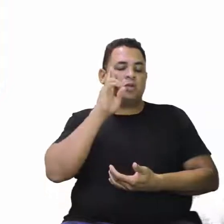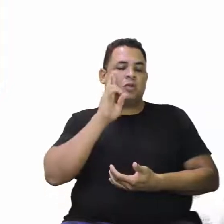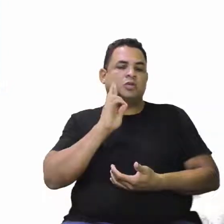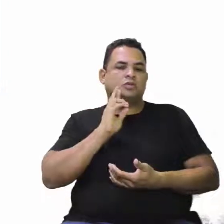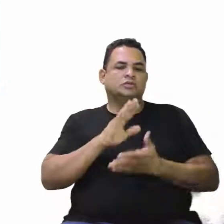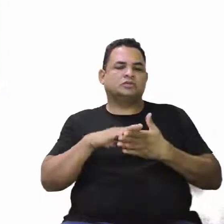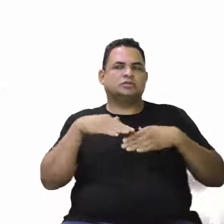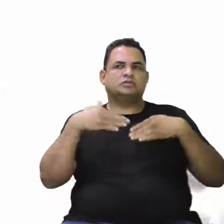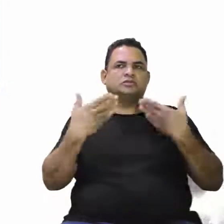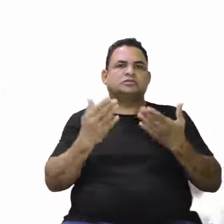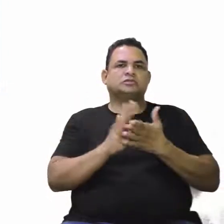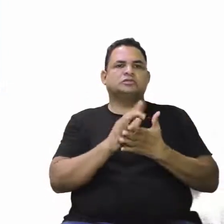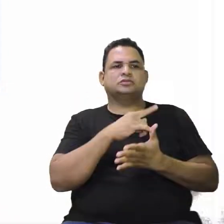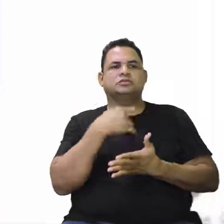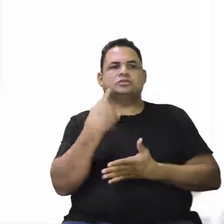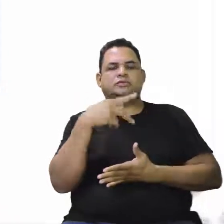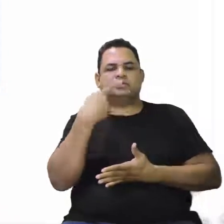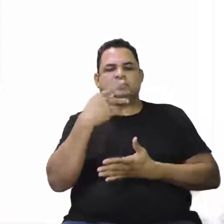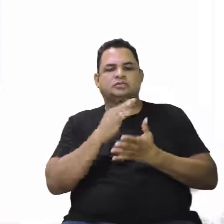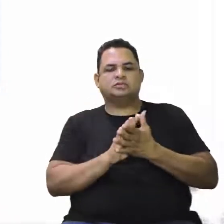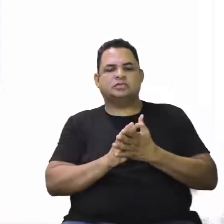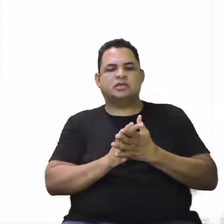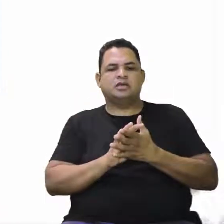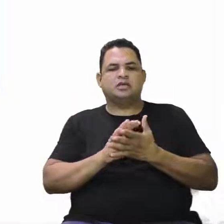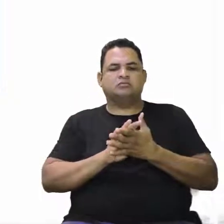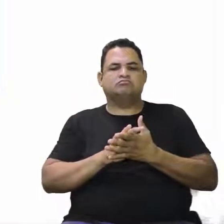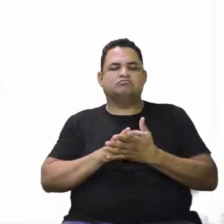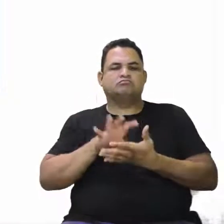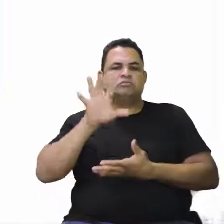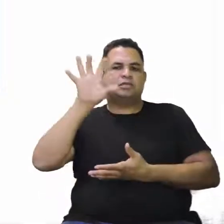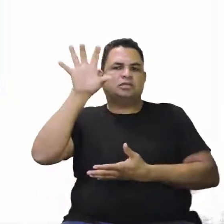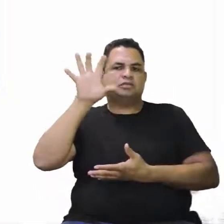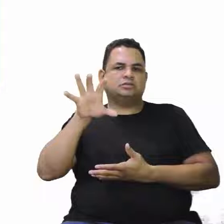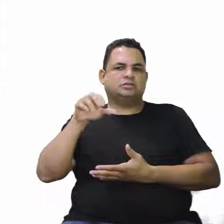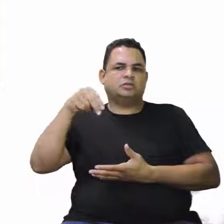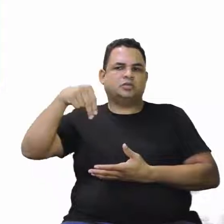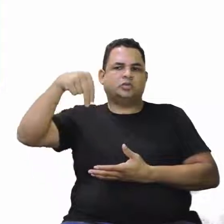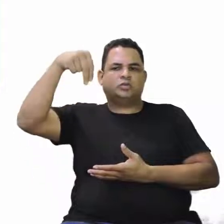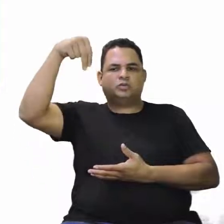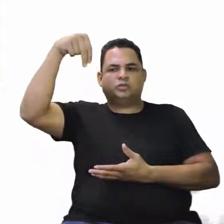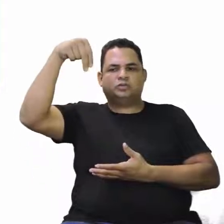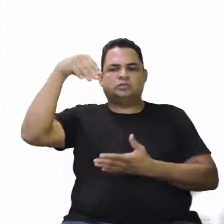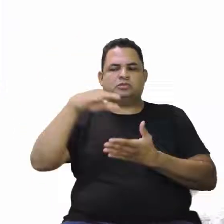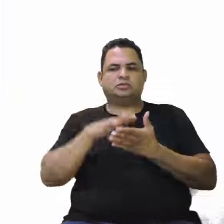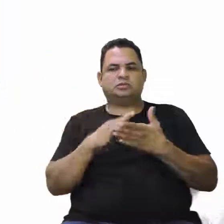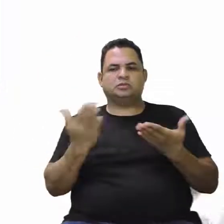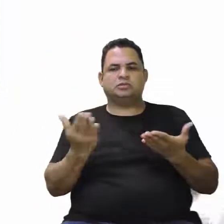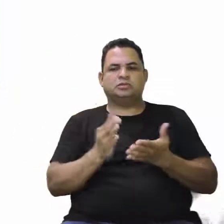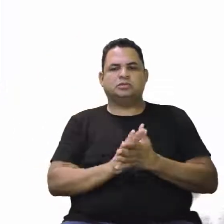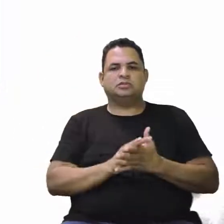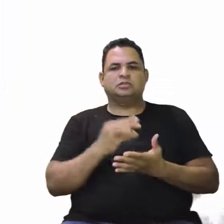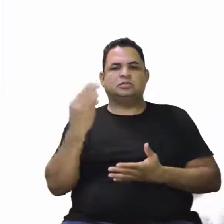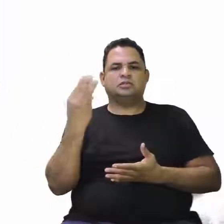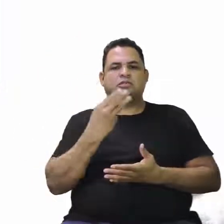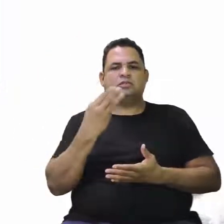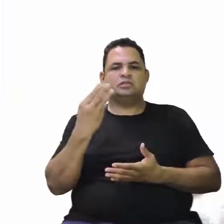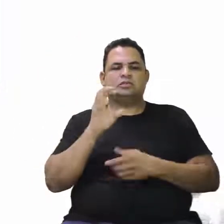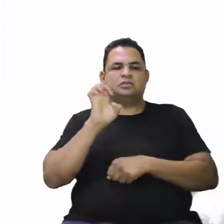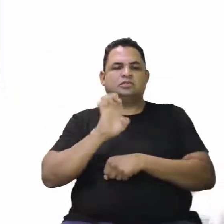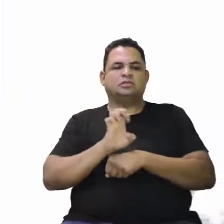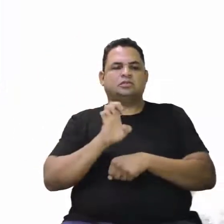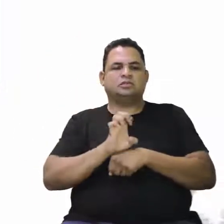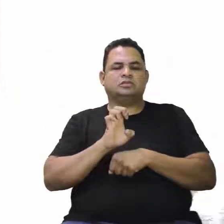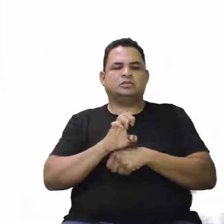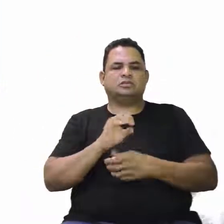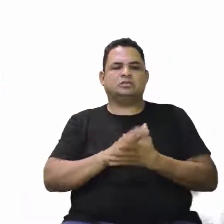Rondônia, quando a gente fala de região norte, galera, grava bem essa informação. É o terceiro estado